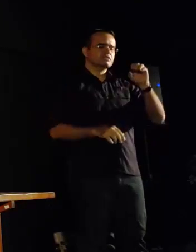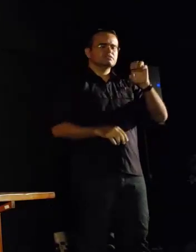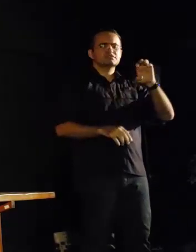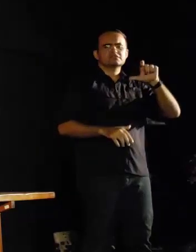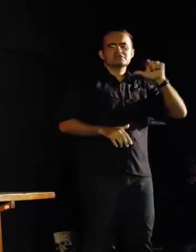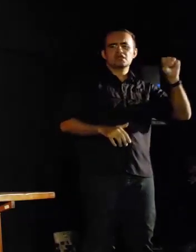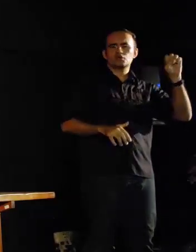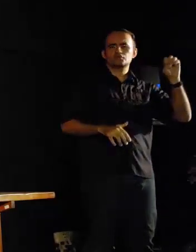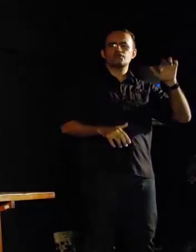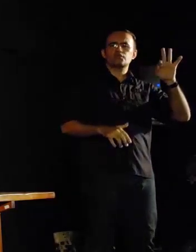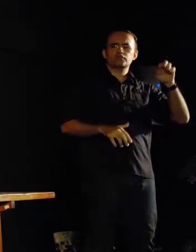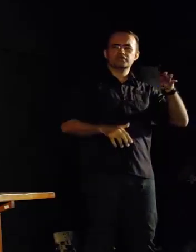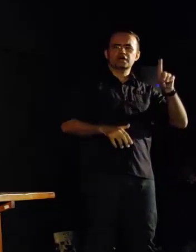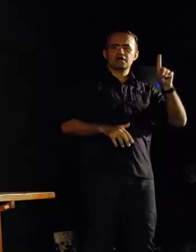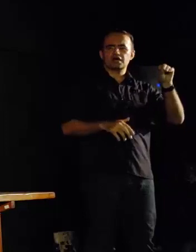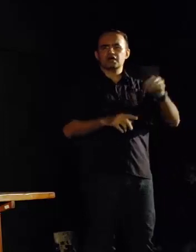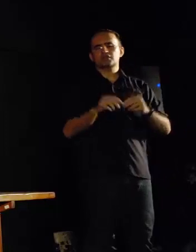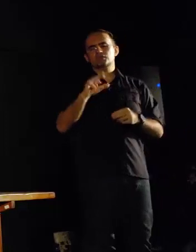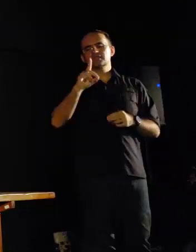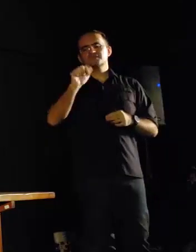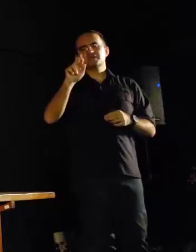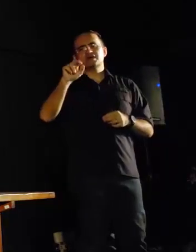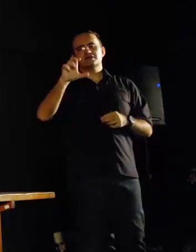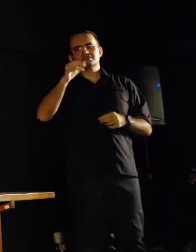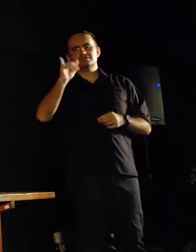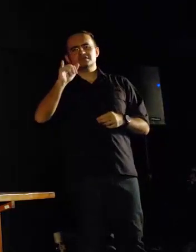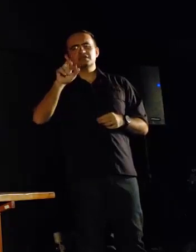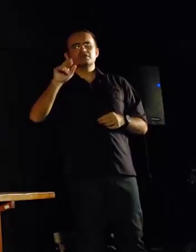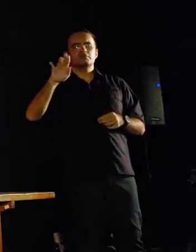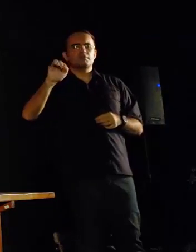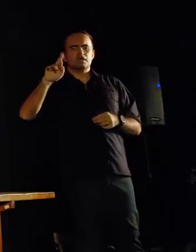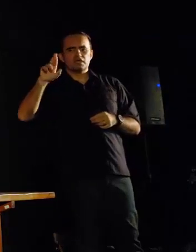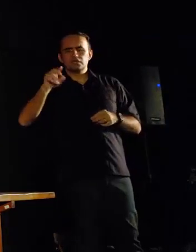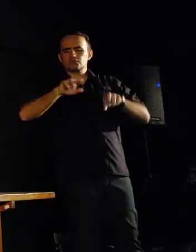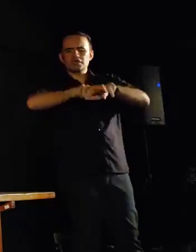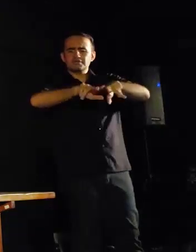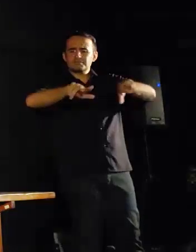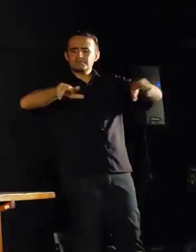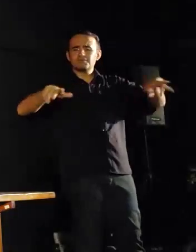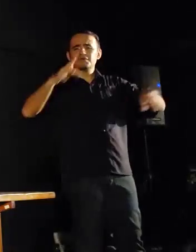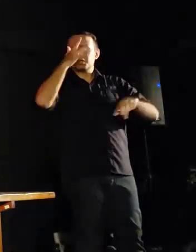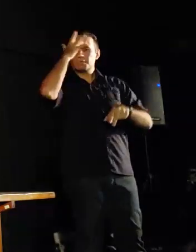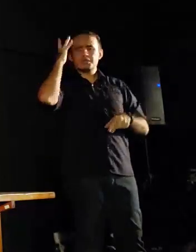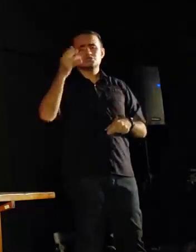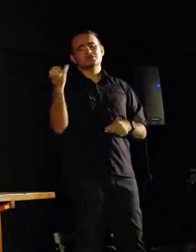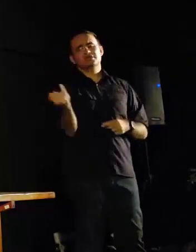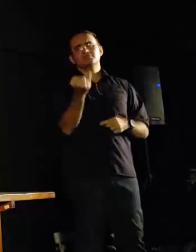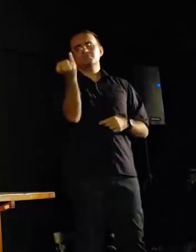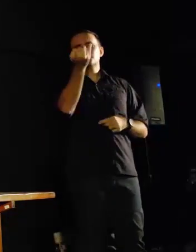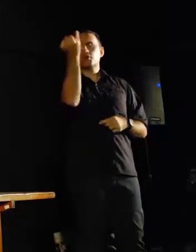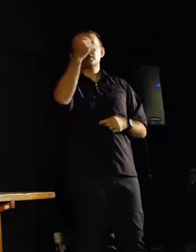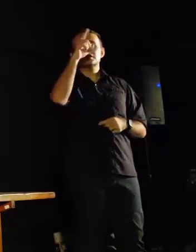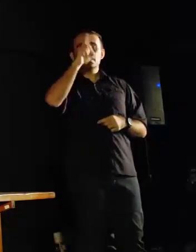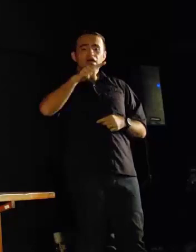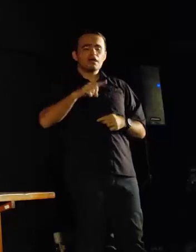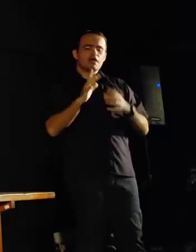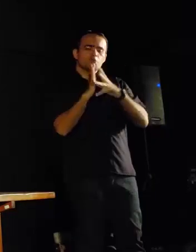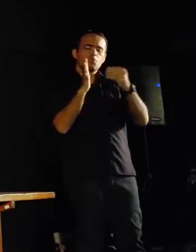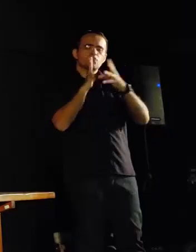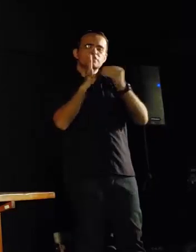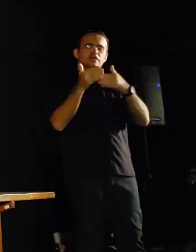Holanda, Darcy Ribeiro. Certo? Eles deveriam servir de iluminação para as gerações que estão